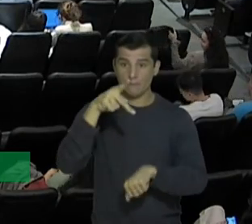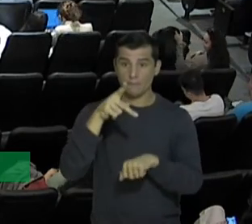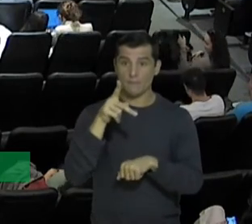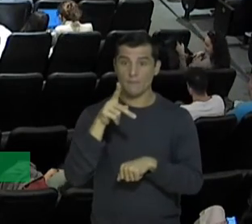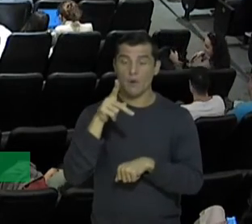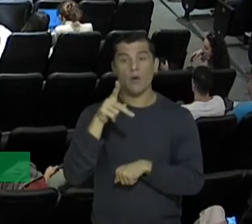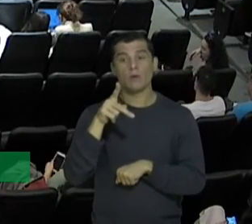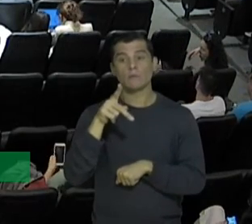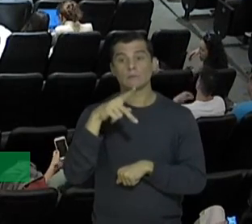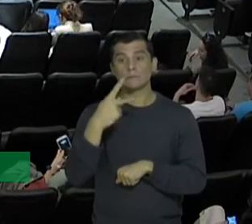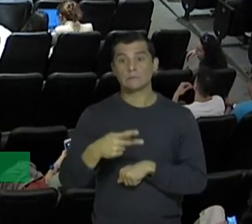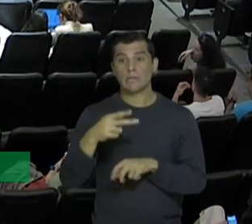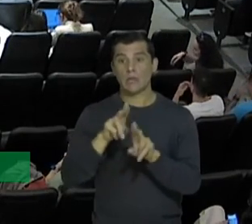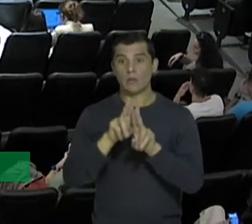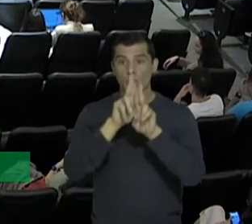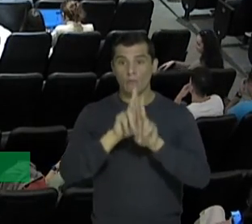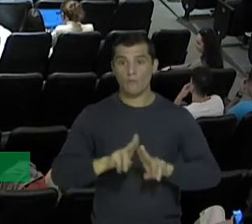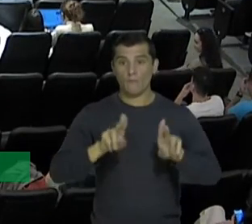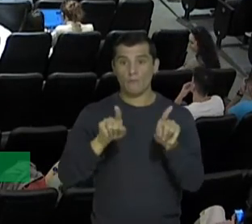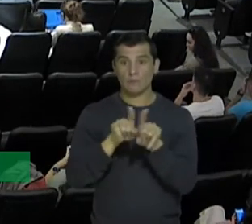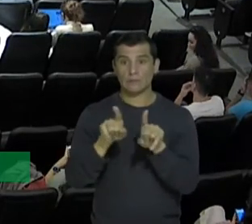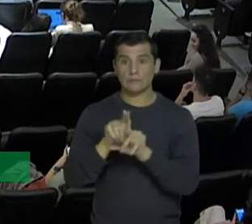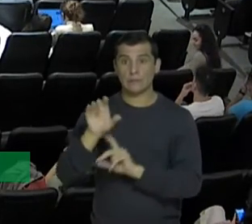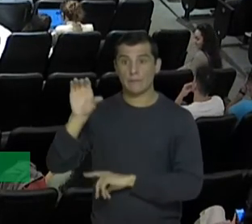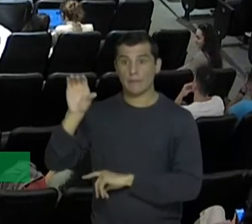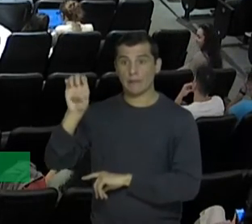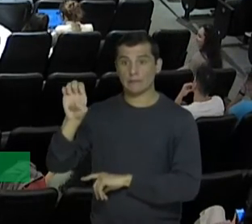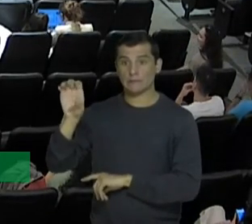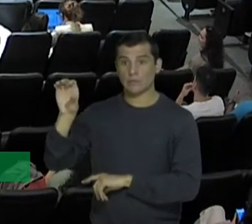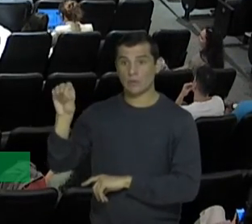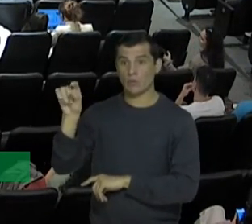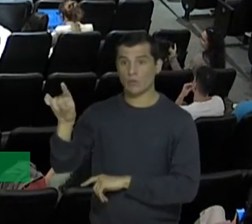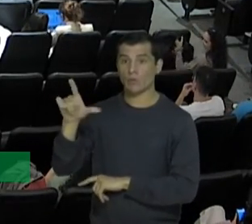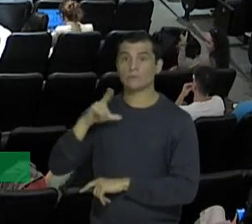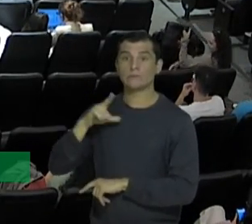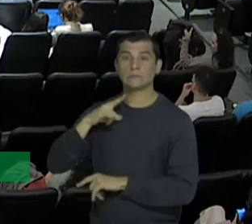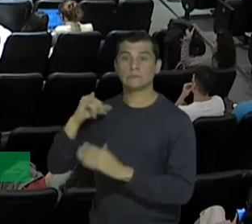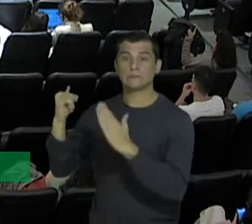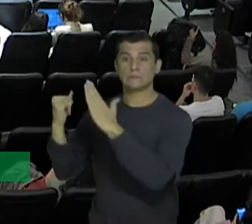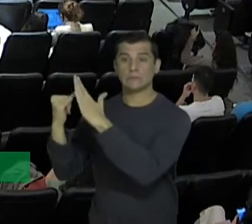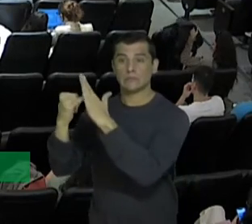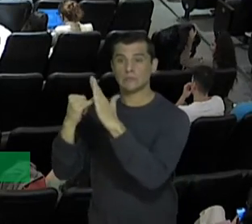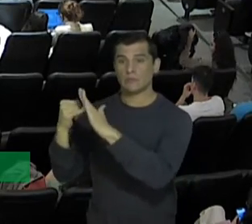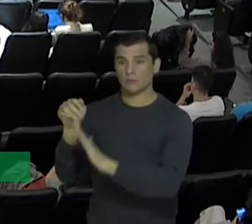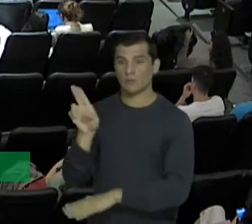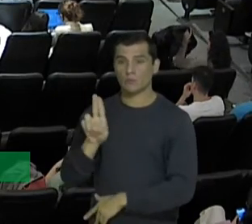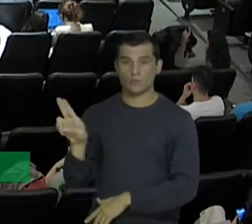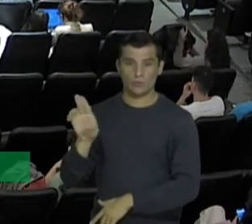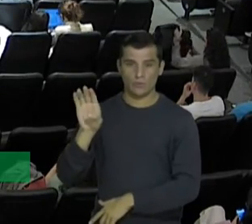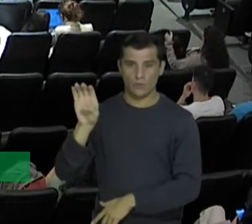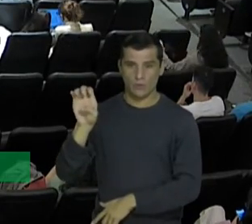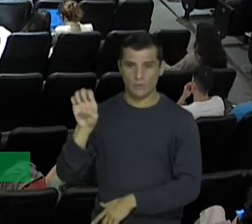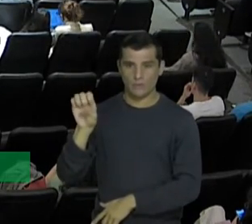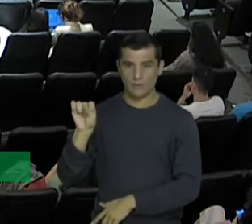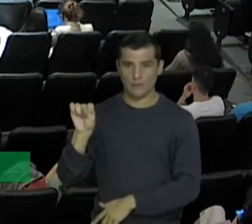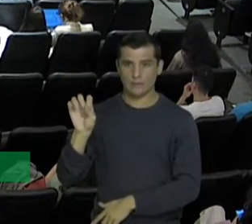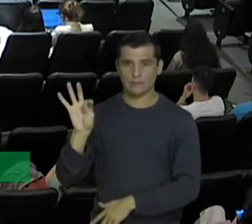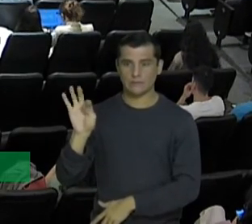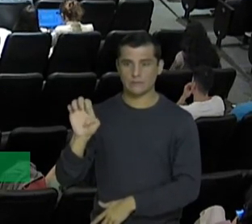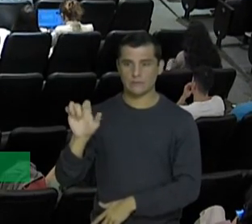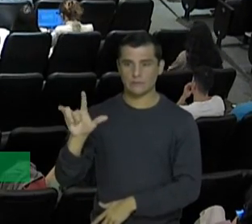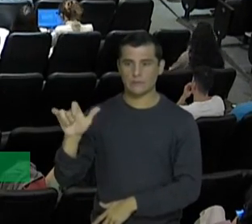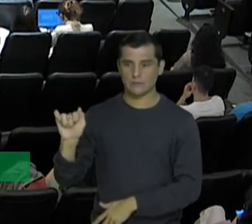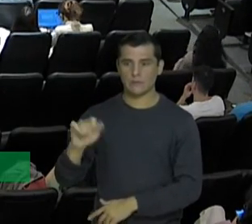do conhecimento da UFSC e CEO do Instituto Estela Dr Neri convido o senhor a se colocar aqui diante